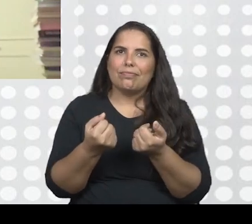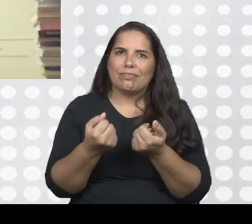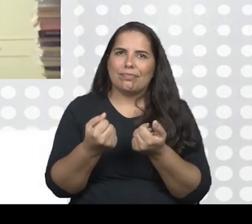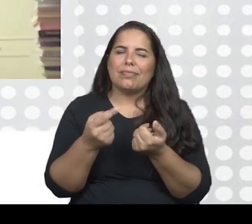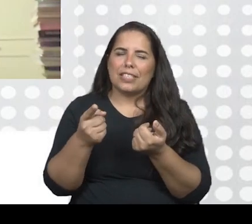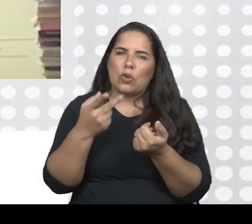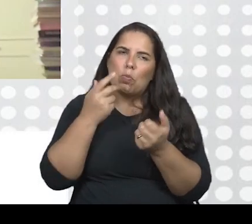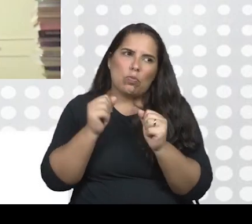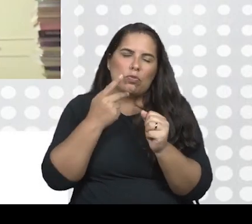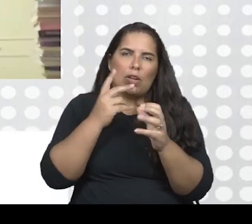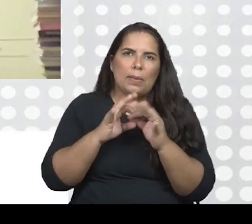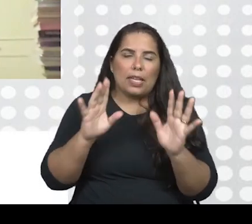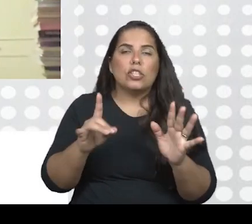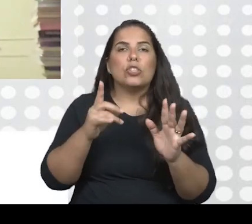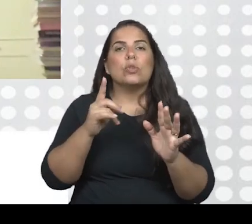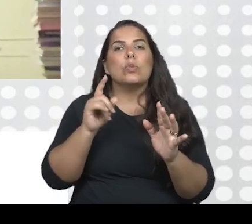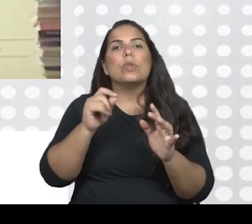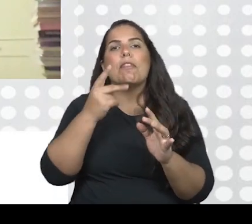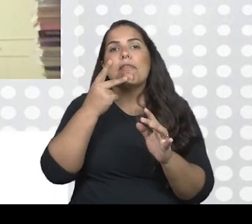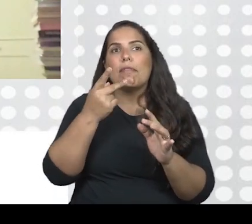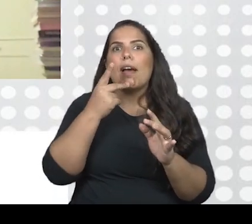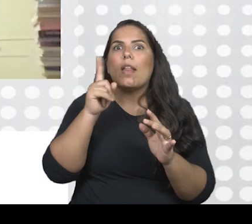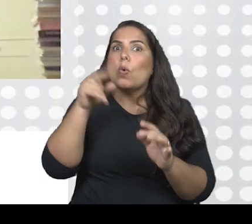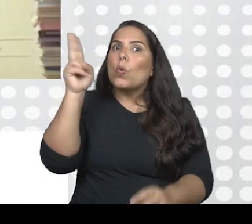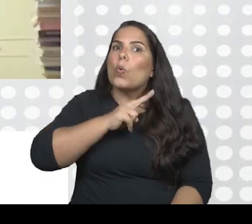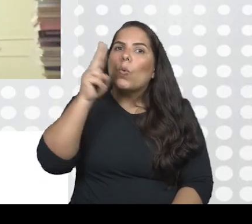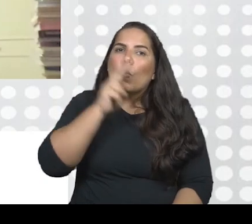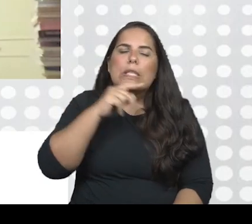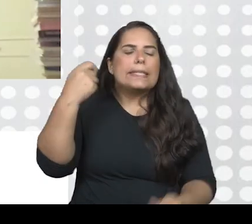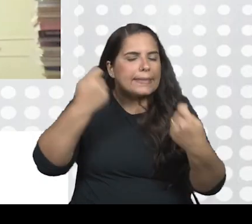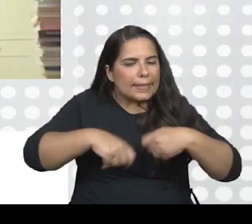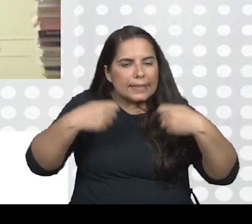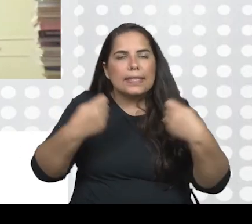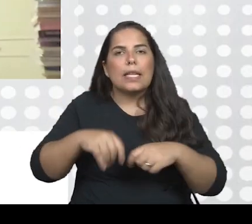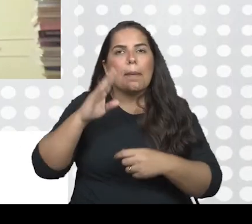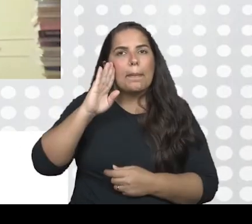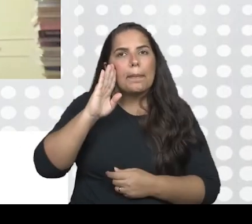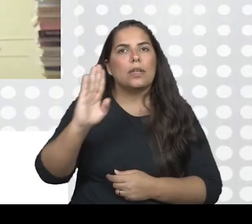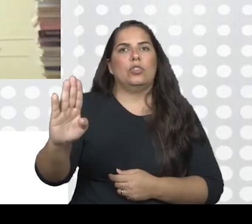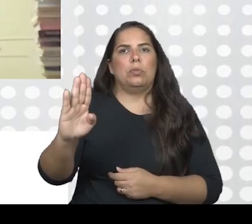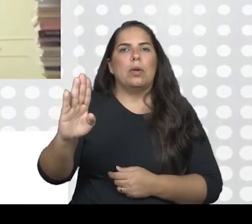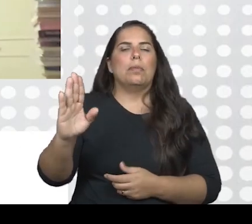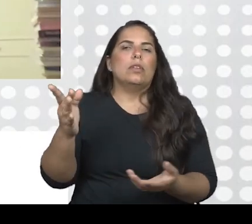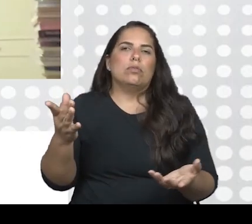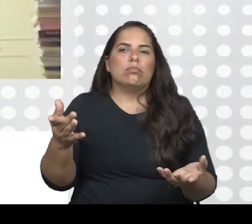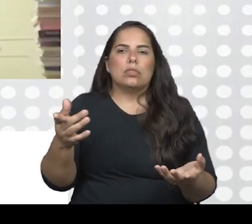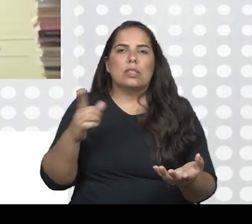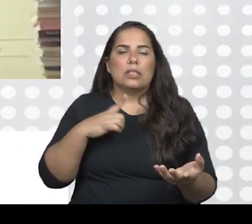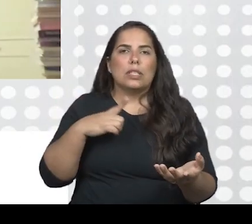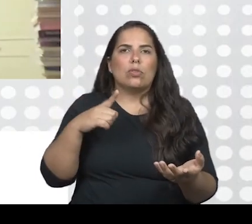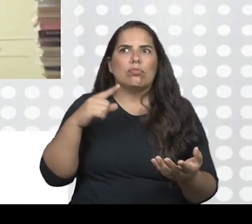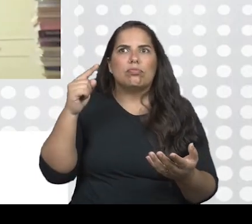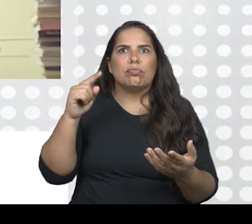aqui eu tomo a liberdade para fazer uma fala que me parece urgente e necessária, principalmente diante